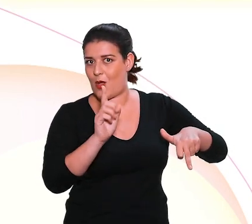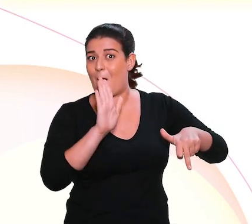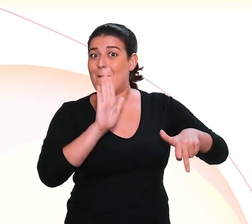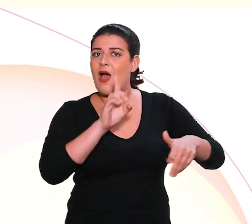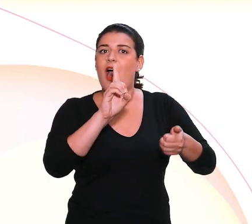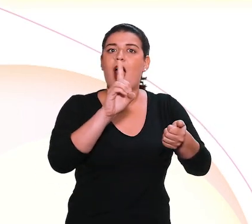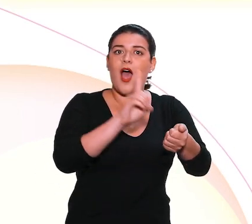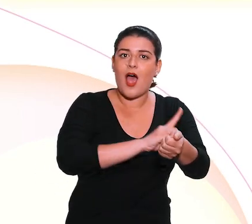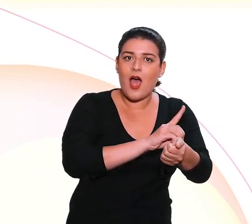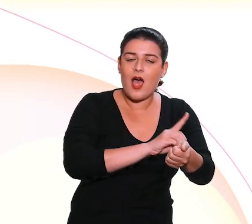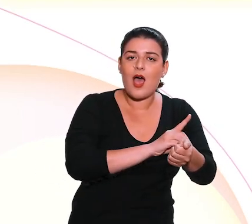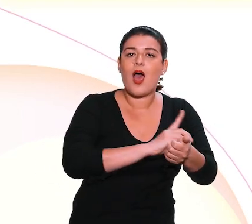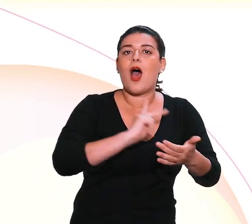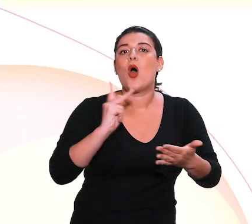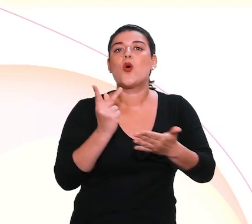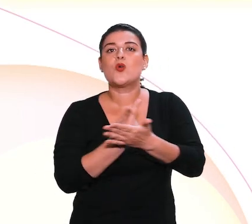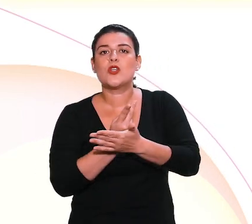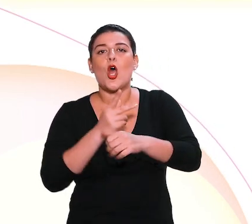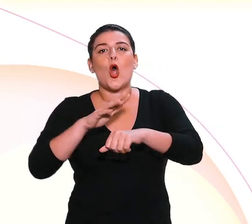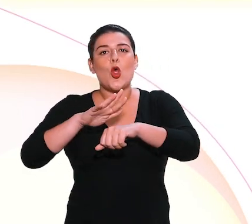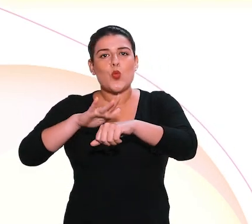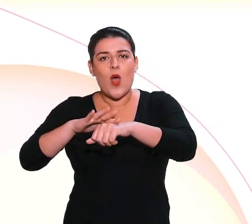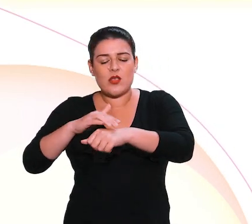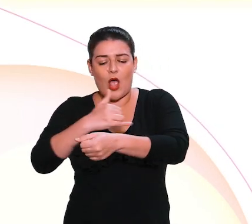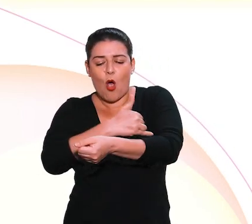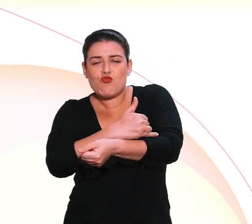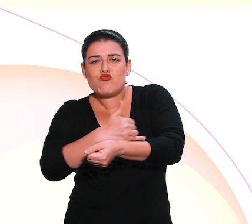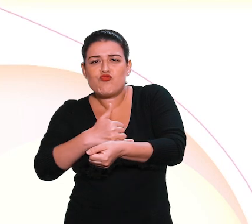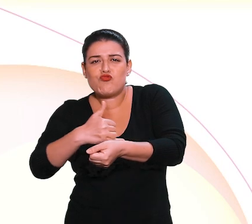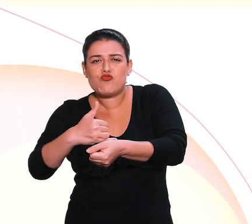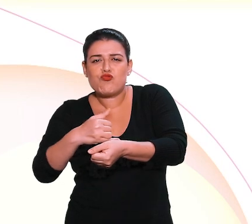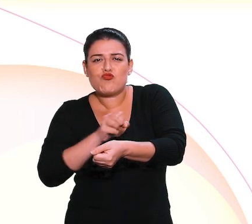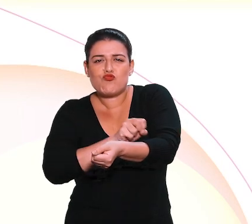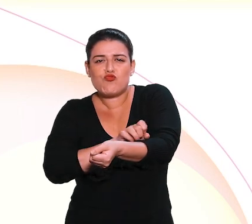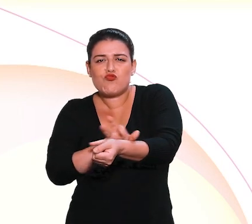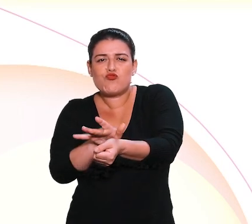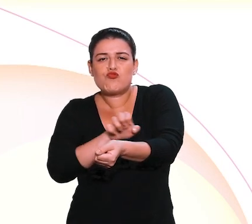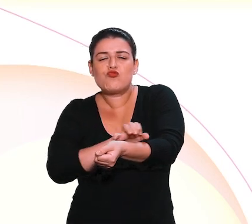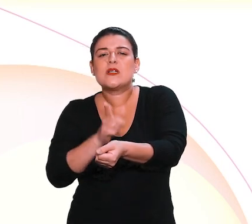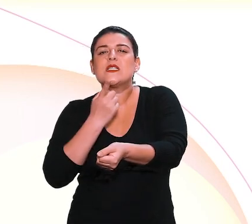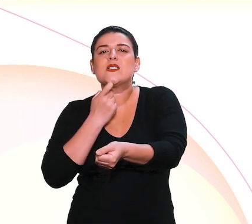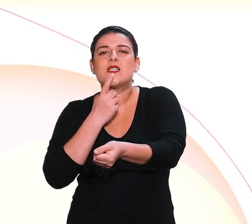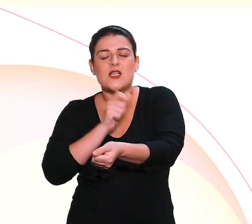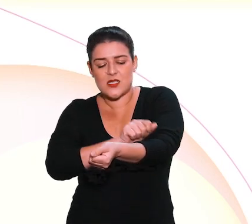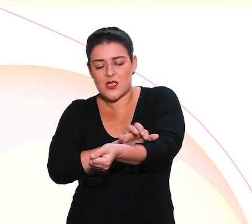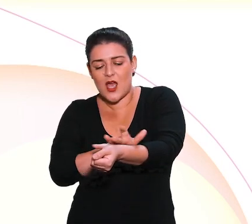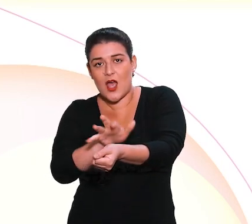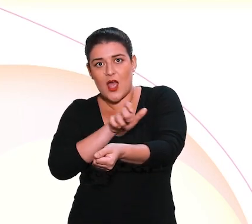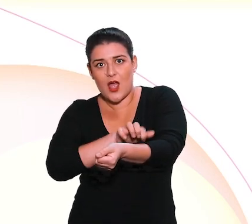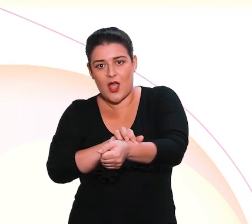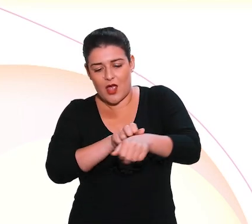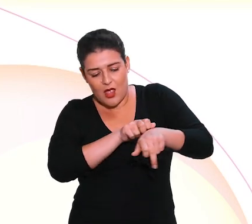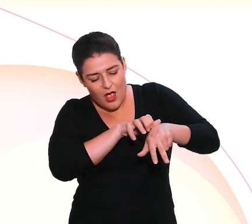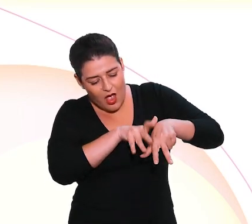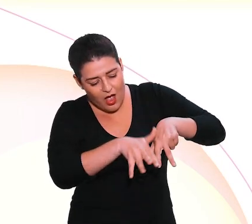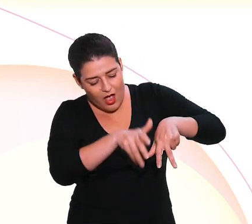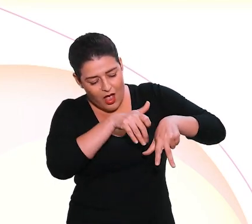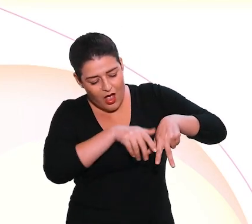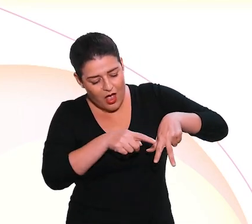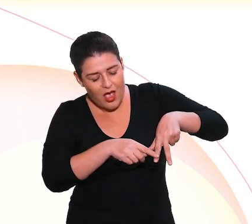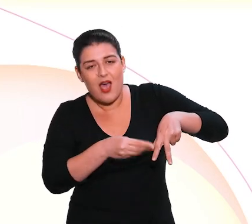a diabetes causa doença vascular periférica. E aí sim, a doença vascular periférica favorece